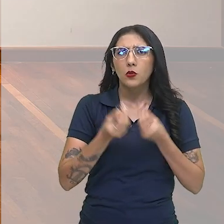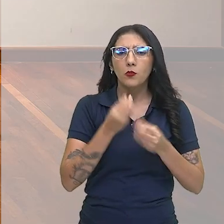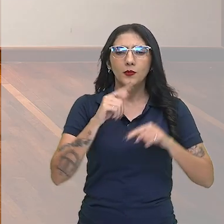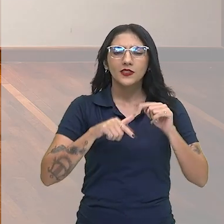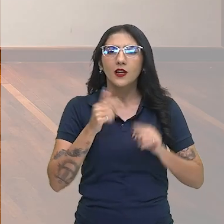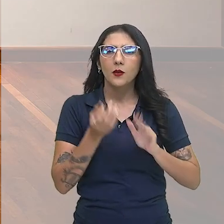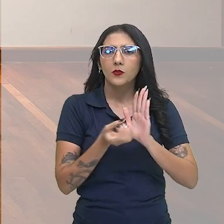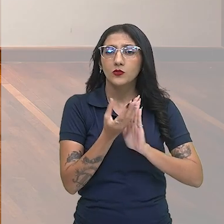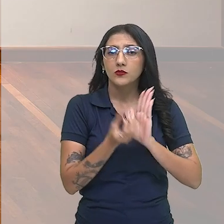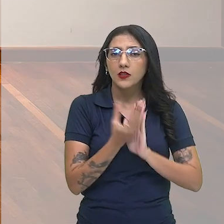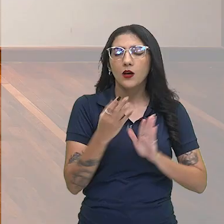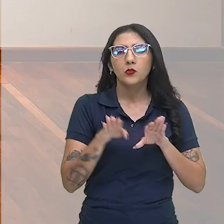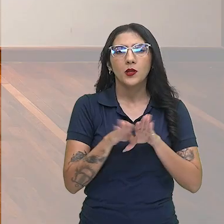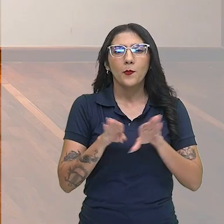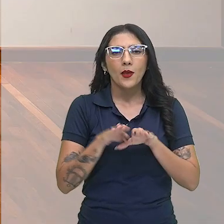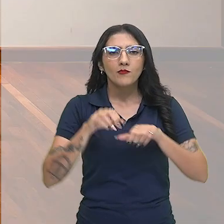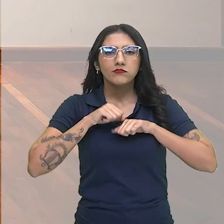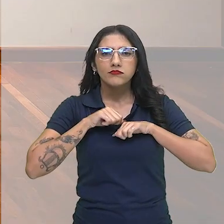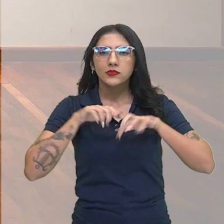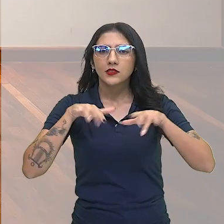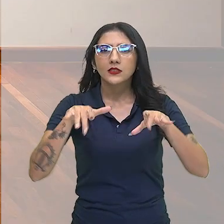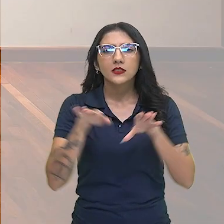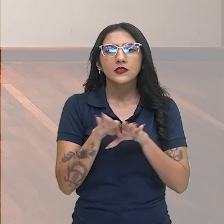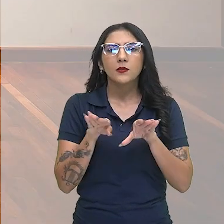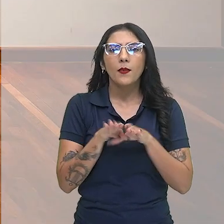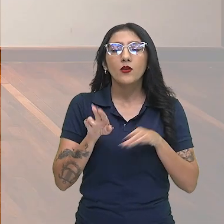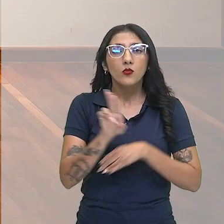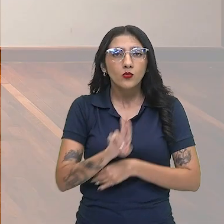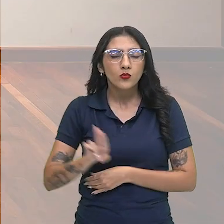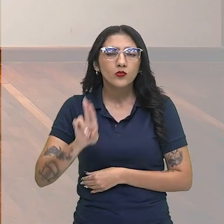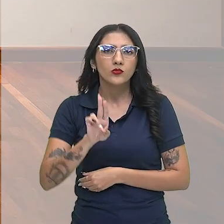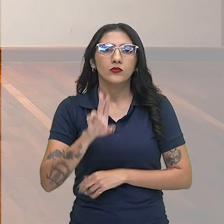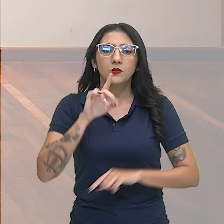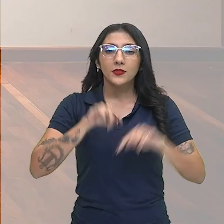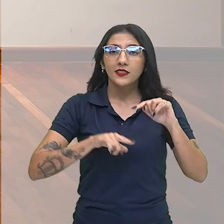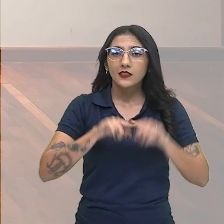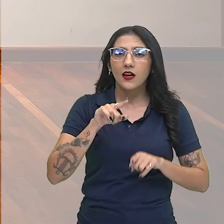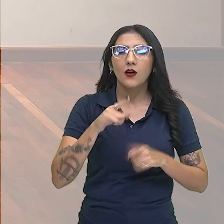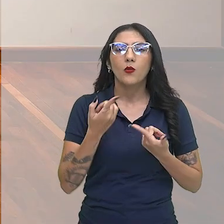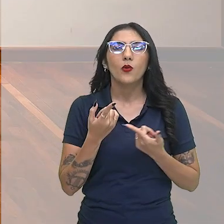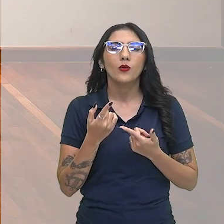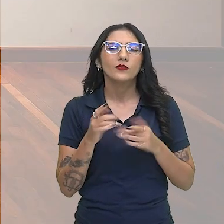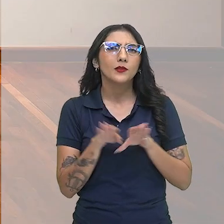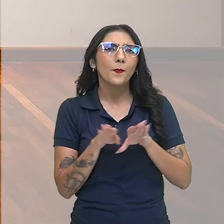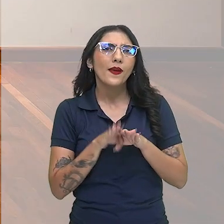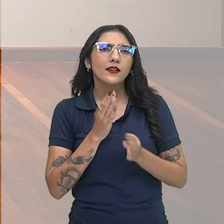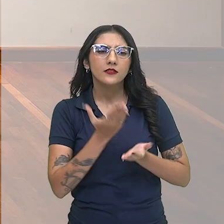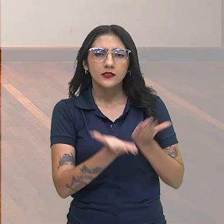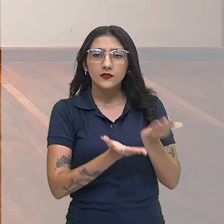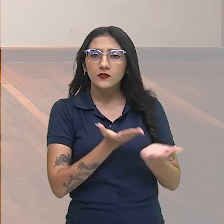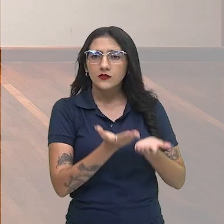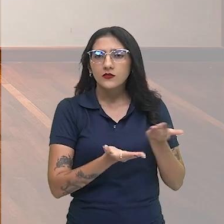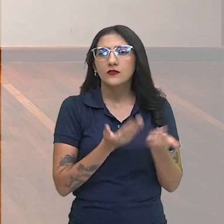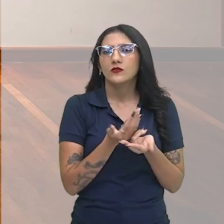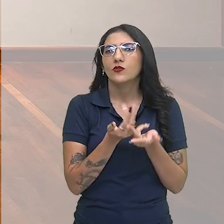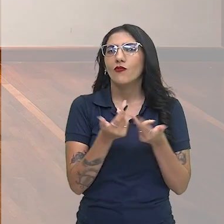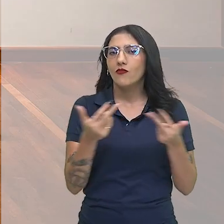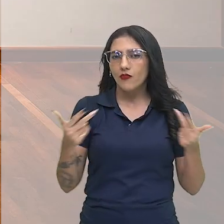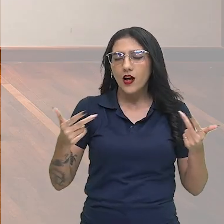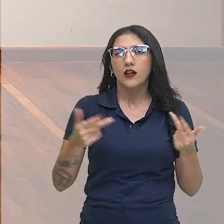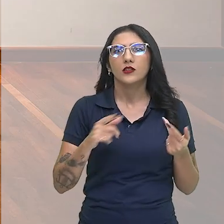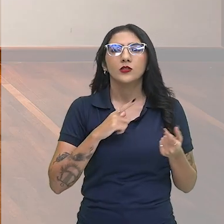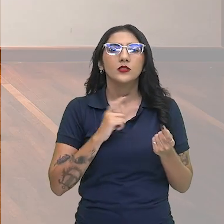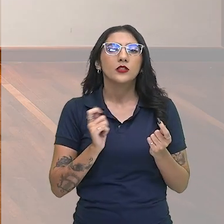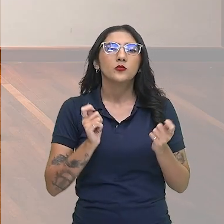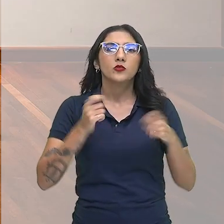produção, da distribuição e do consumo de bens e serviços, né, que são